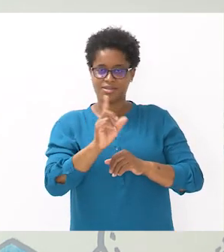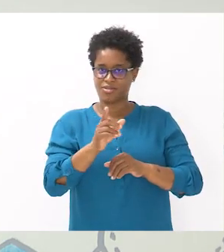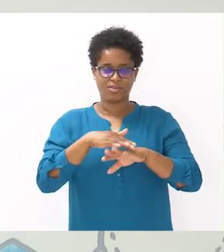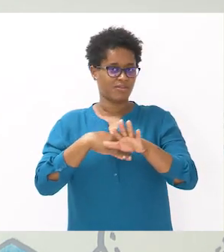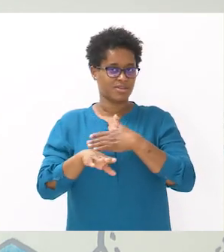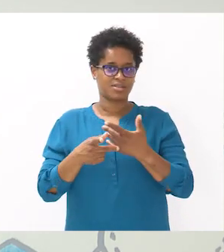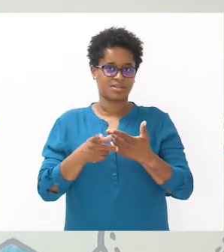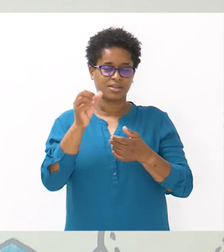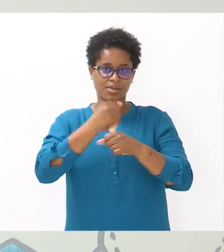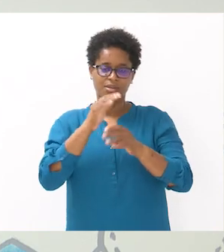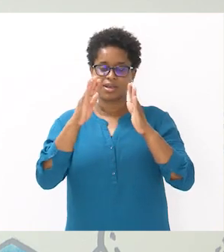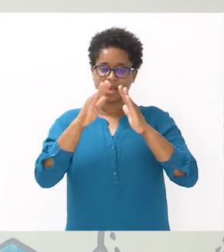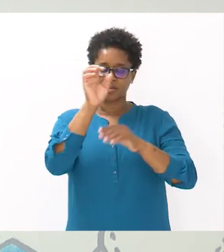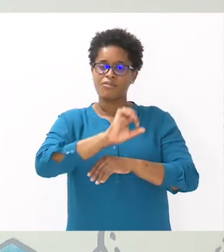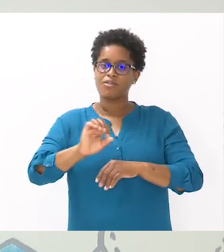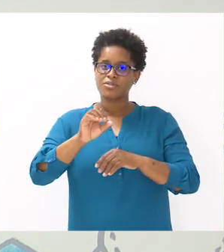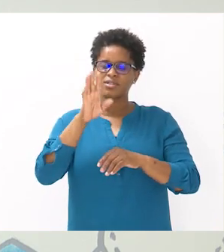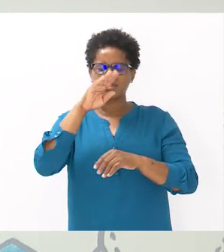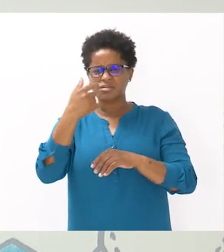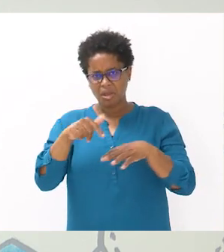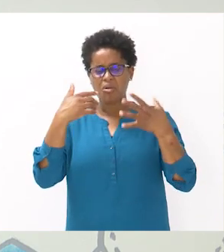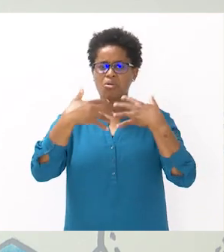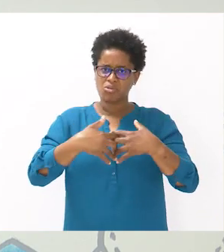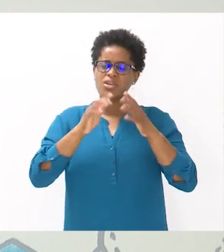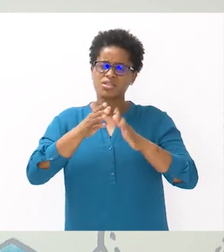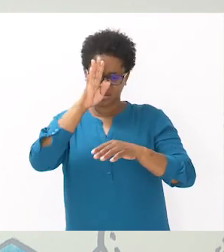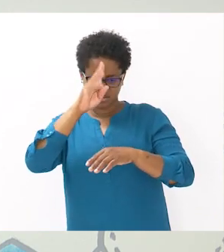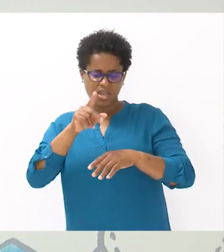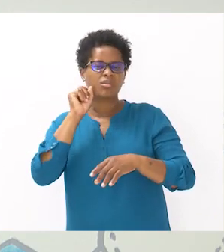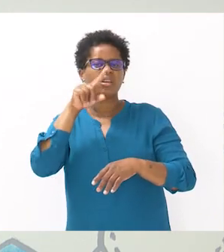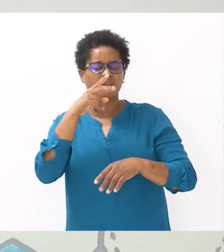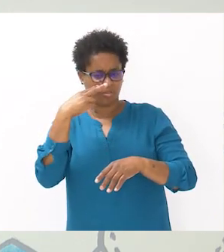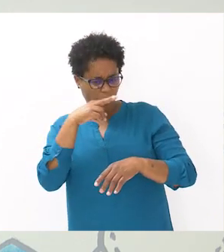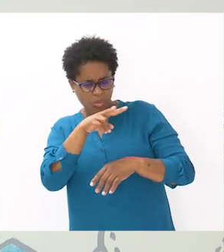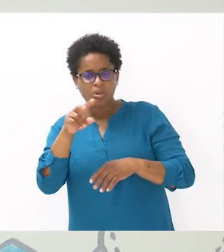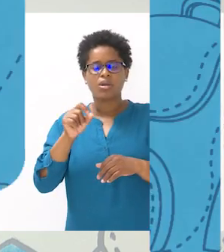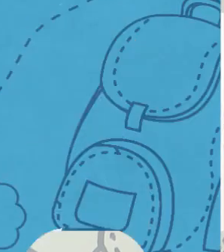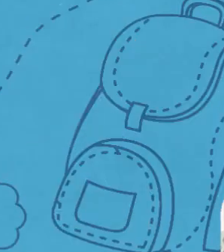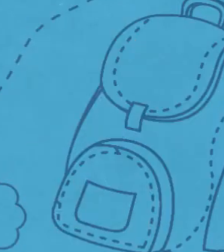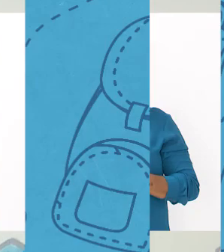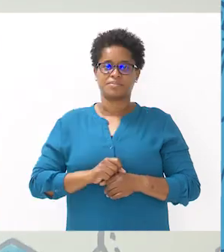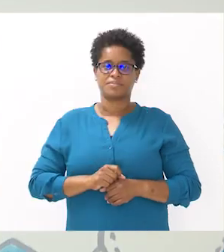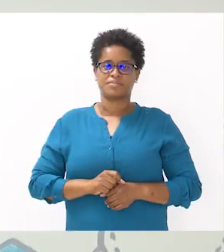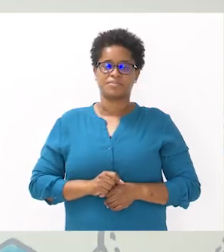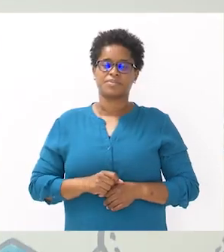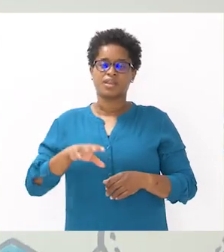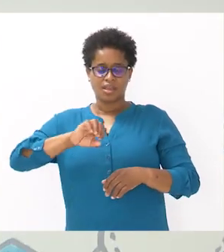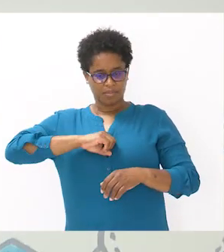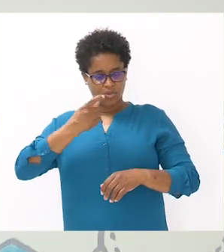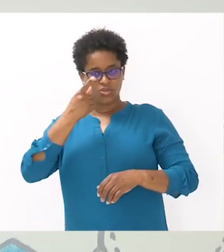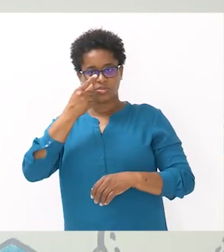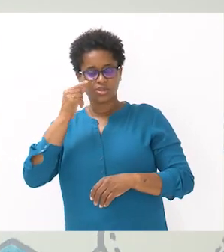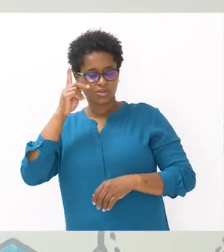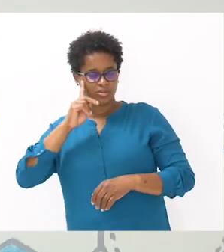o vosso trabalho de casa. Se sentirem dúvidas, já sabem quem procurar, certo? Meus meninos e